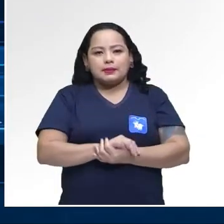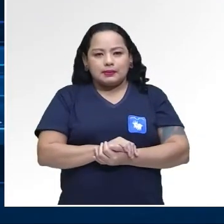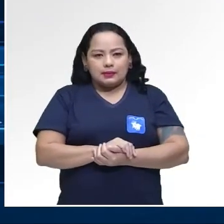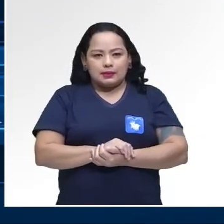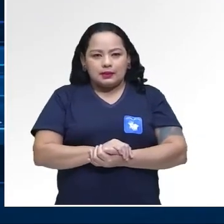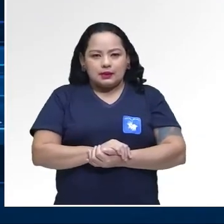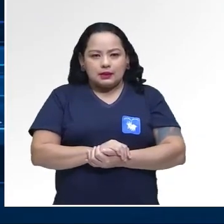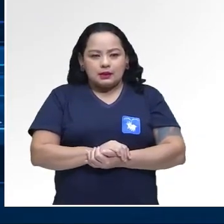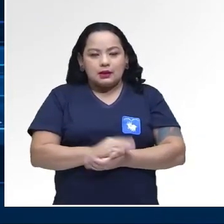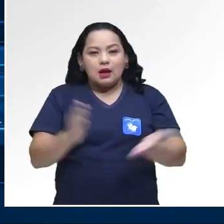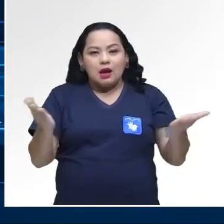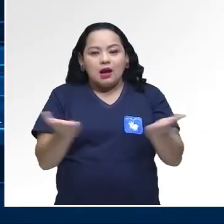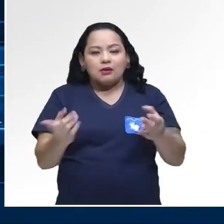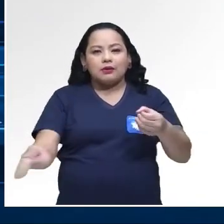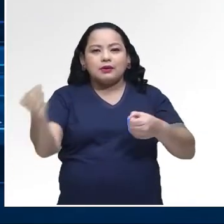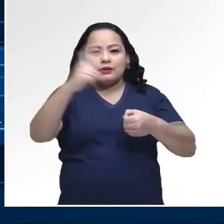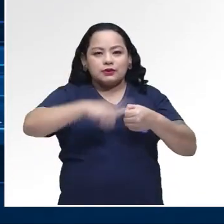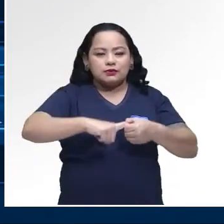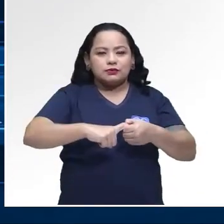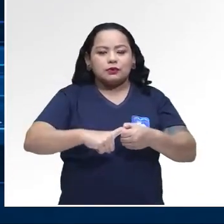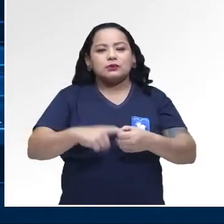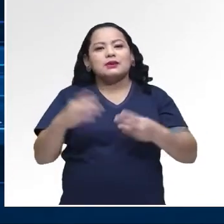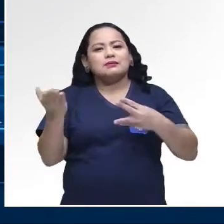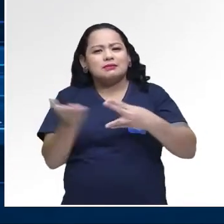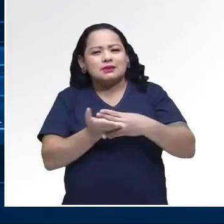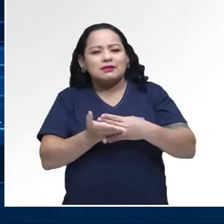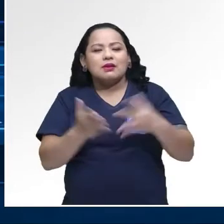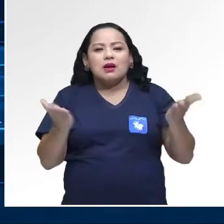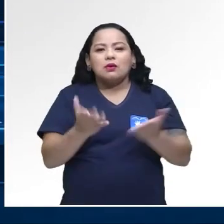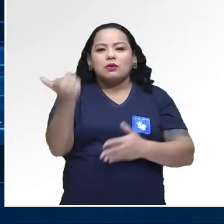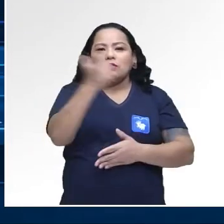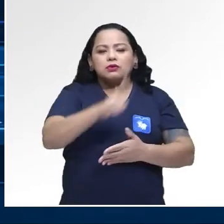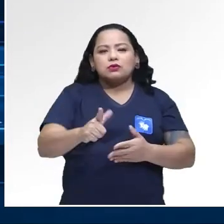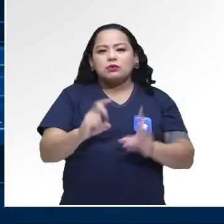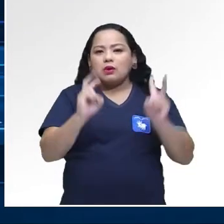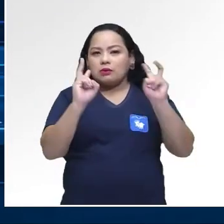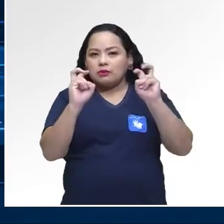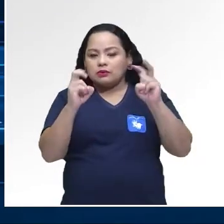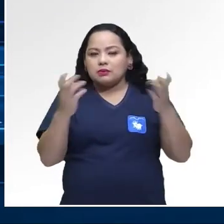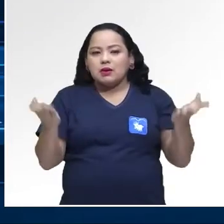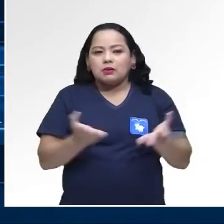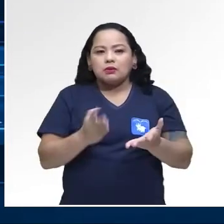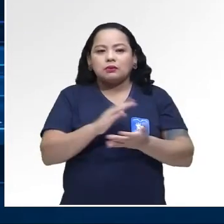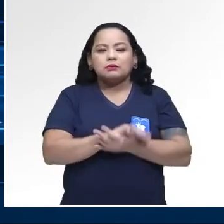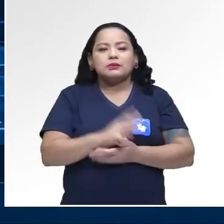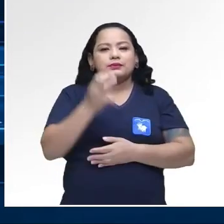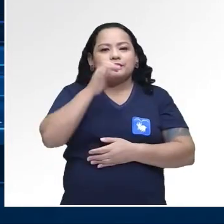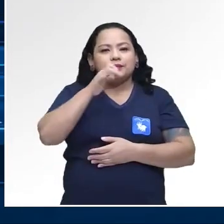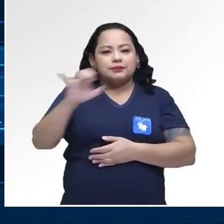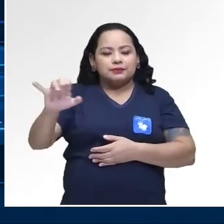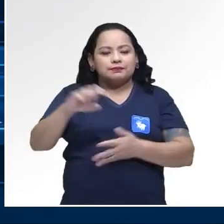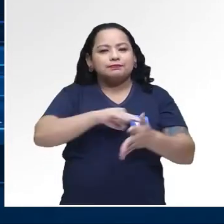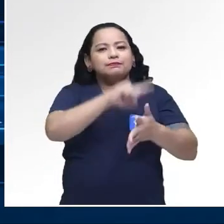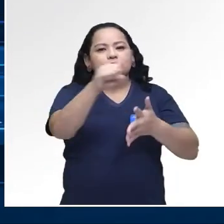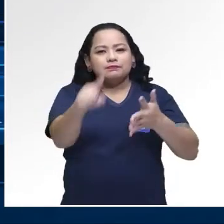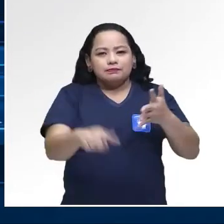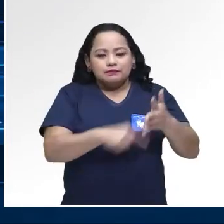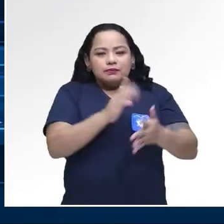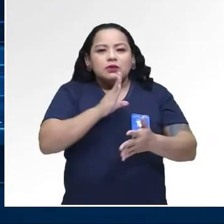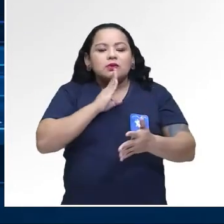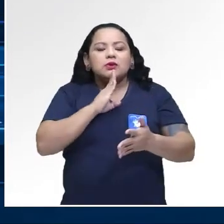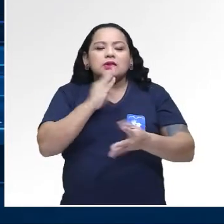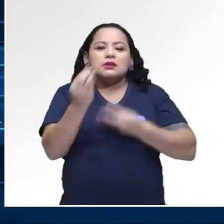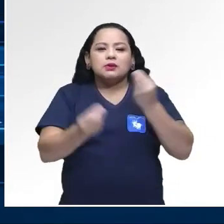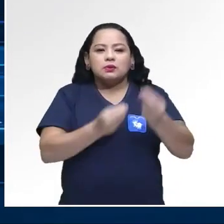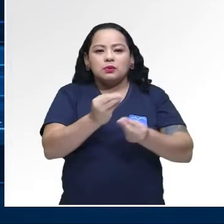Muito bem, estamos de volta aí do nosso intervalo. Vamos continuar o nosso assunto, né, sobre circuito elétrico. Conhecemos aí